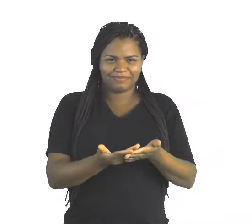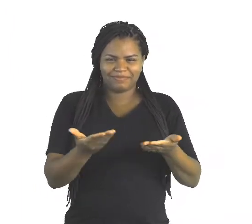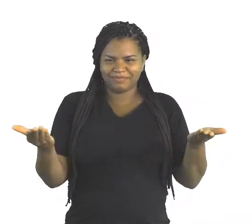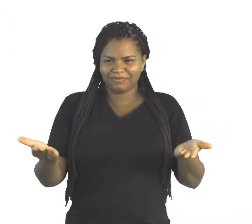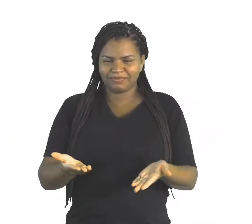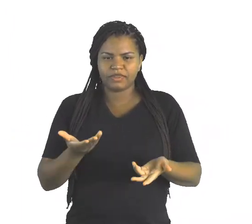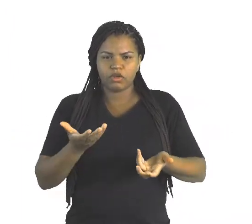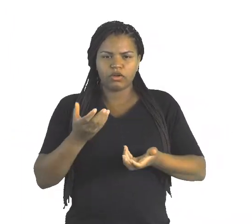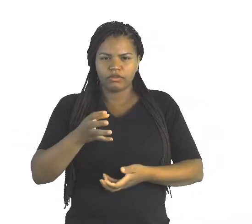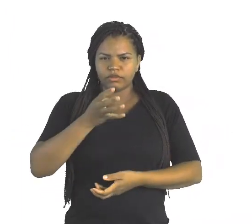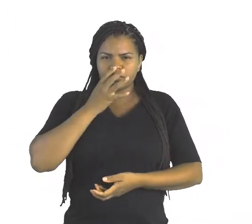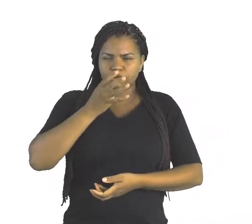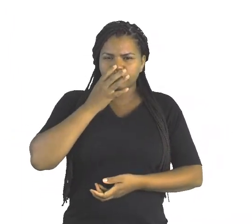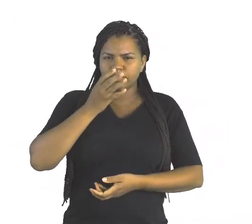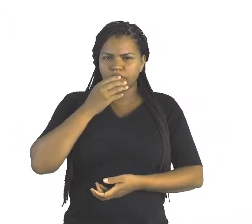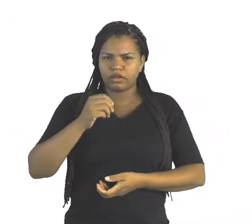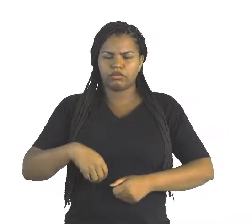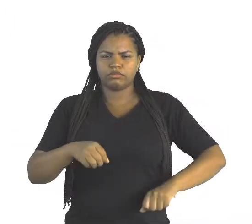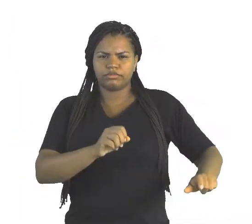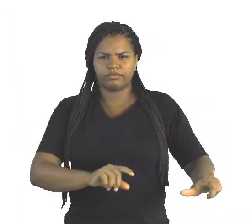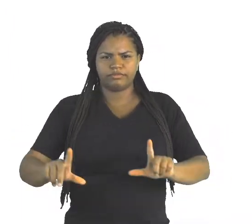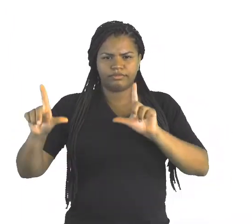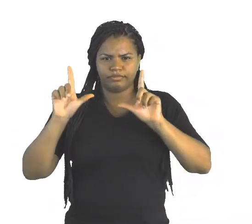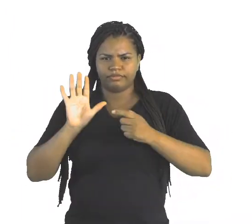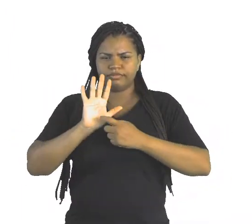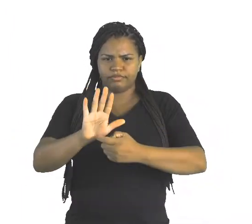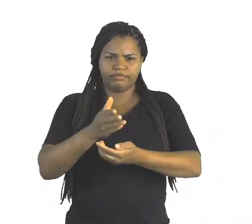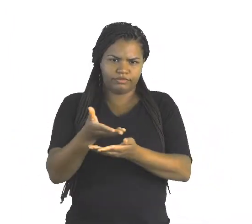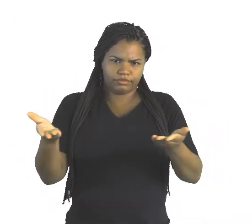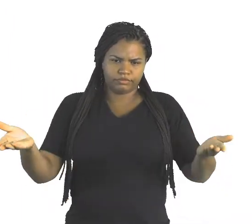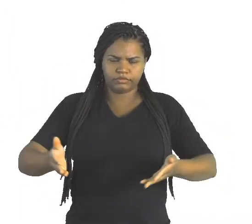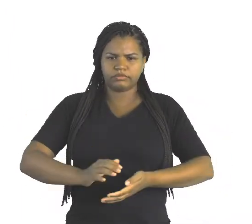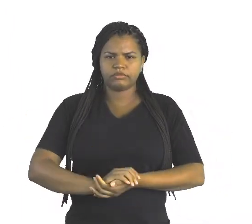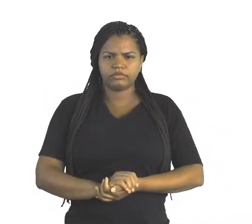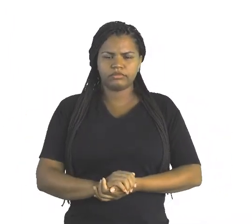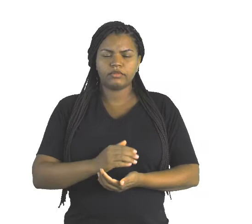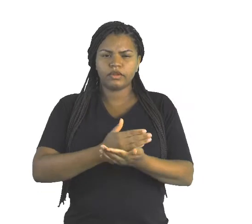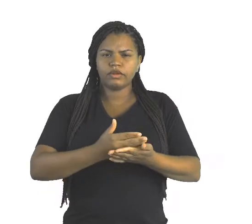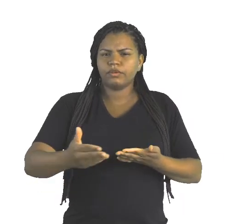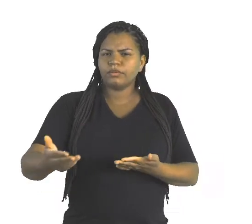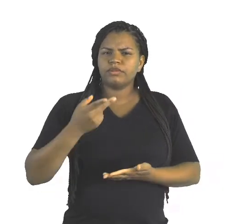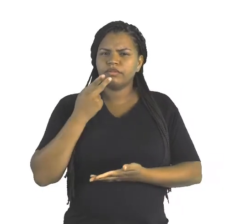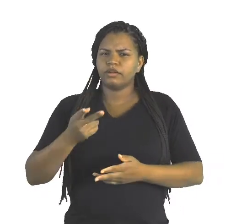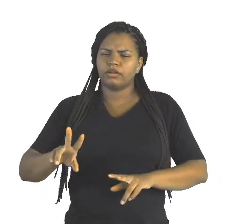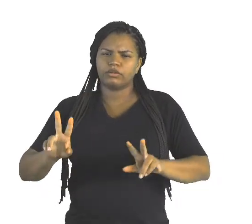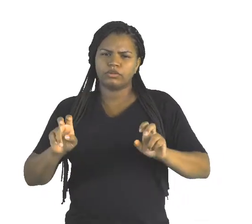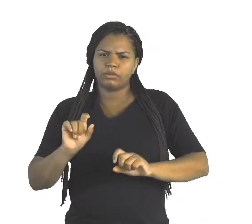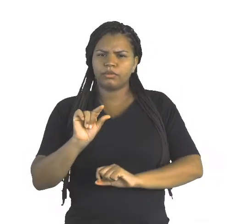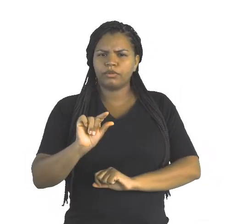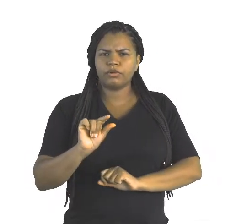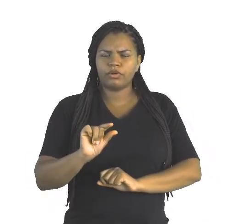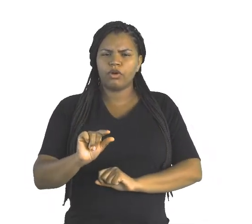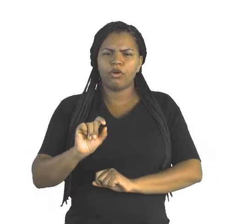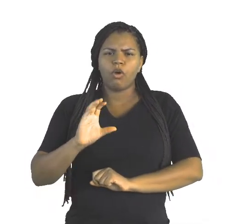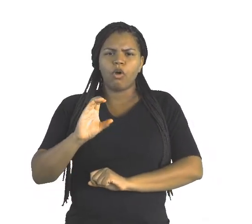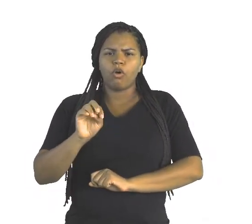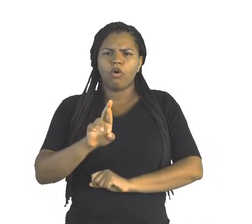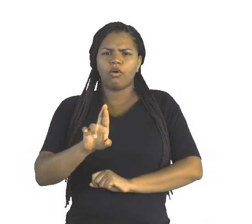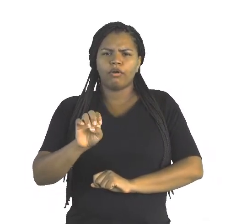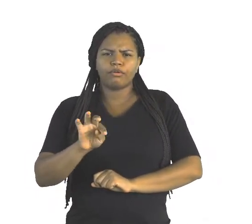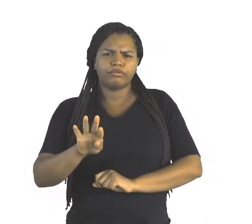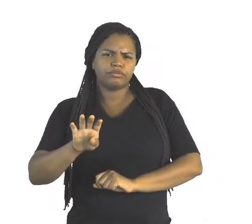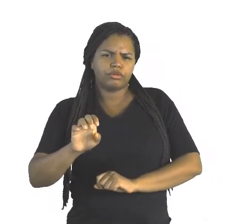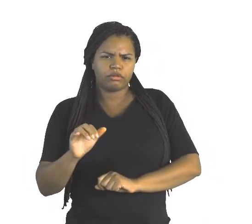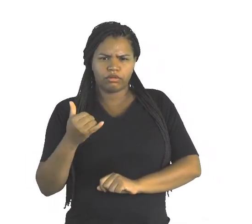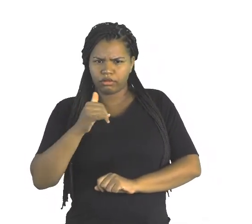vocês observem, pessoal, esse slide que aparece aí na tela de vocês. Vamos começar falando um pouquinho sobre corrente elétrica. A corrente